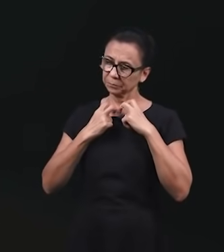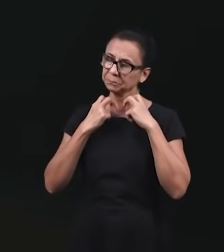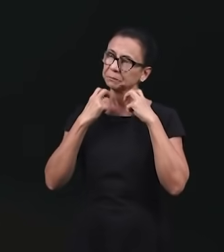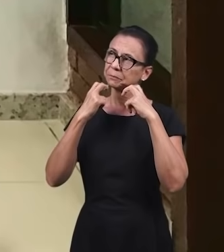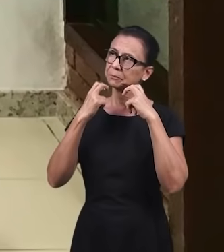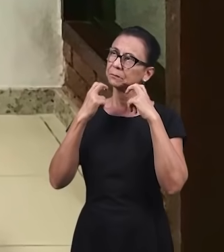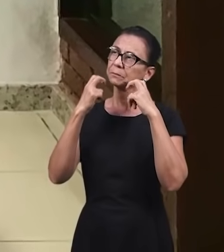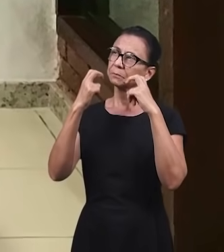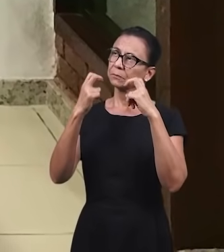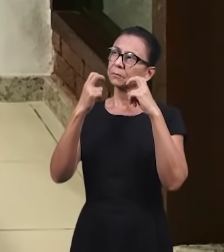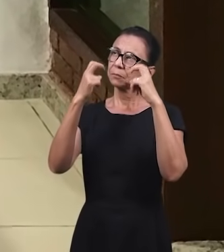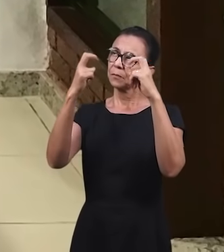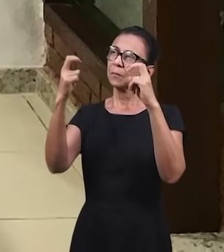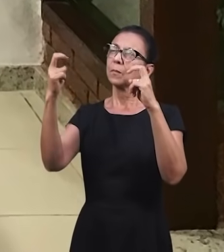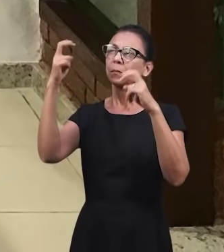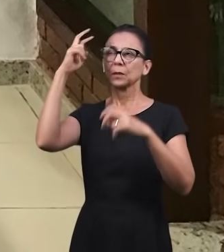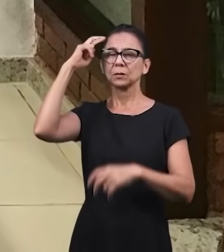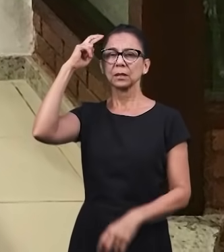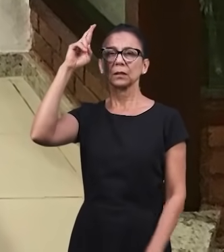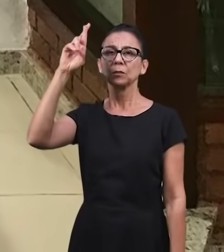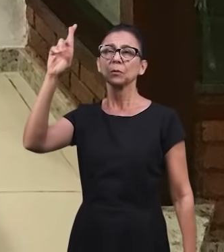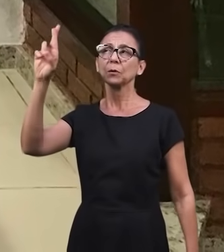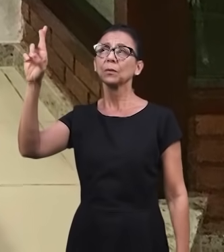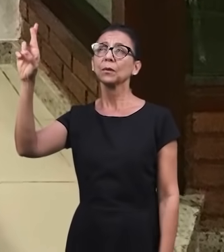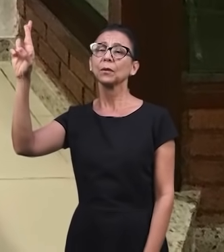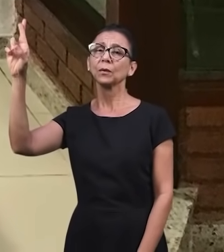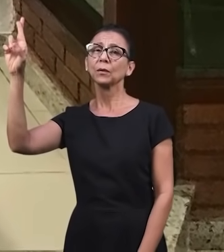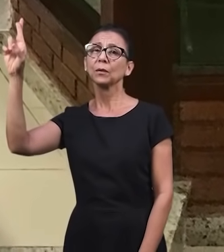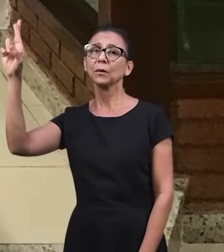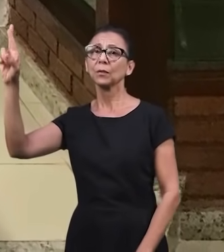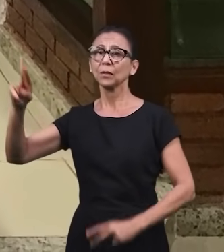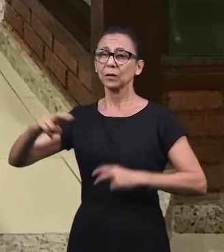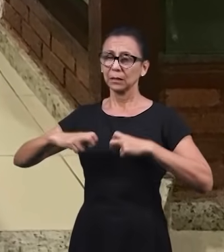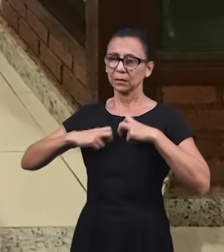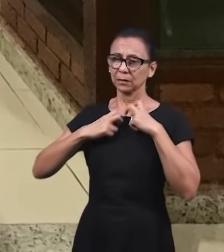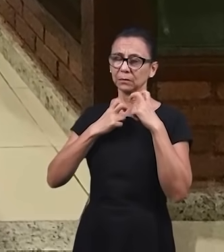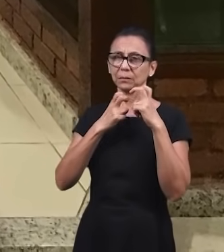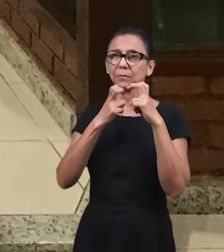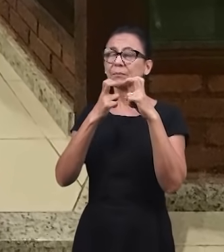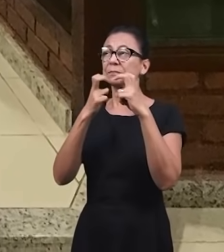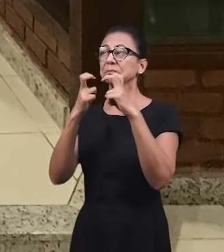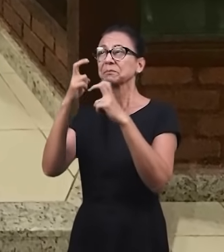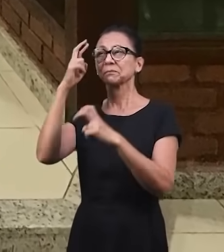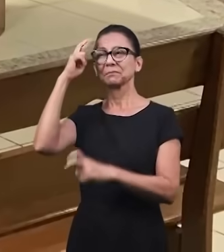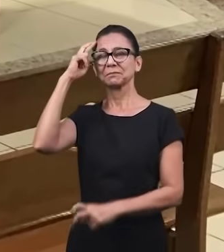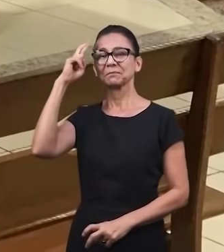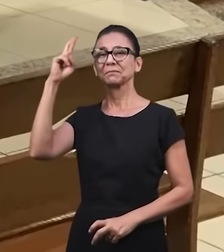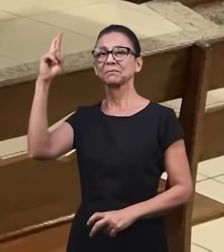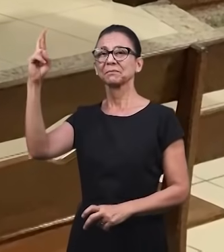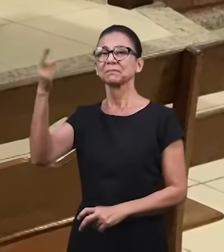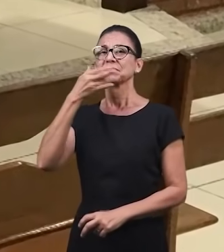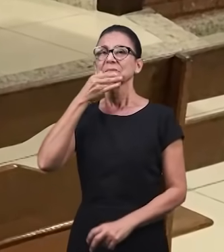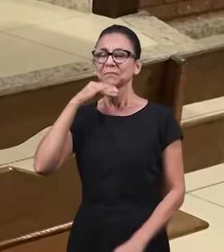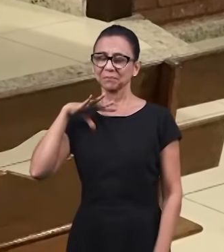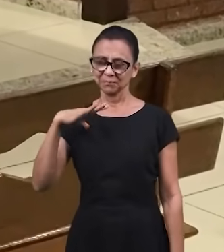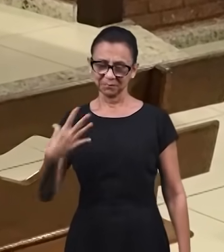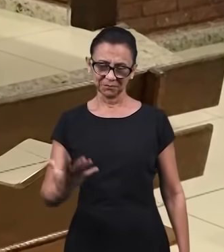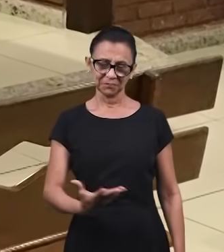bendizer. Clamo a ti, ó meu Senhor, clamo a